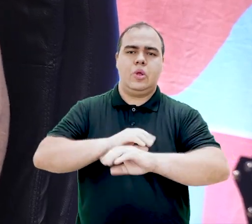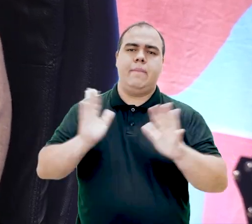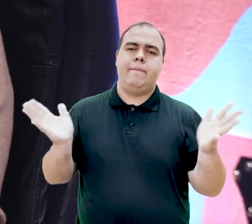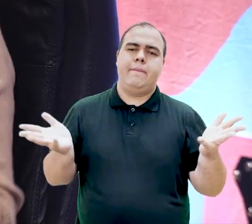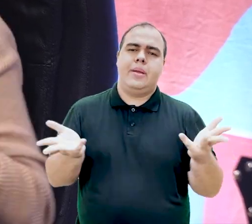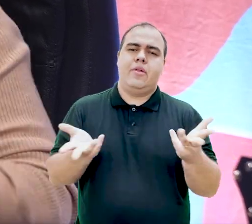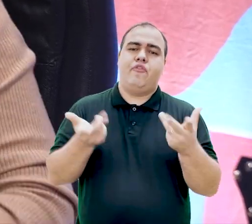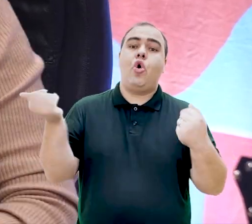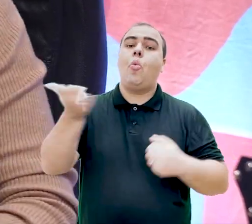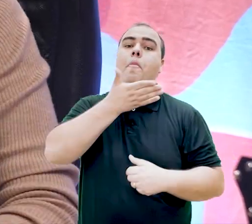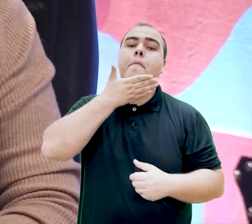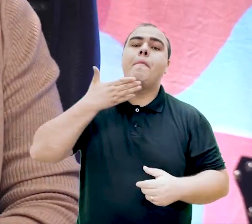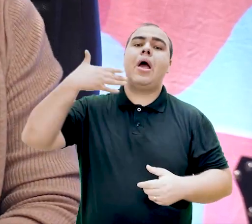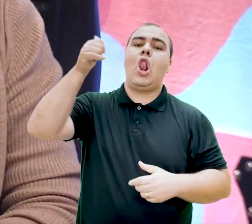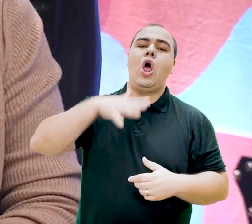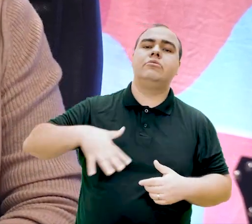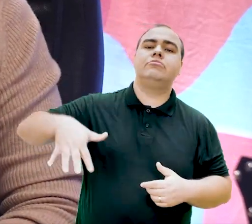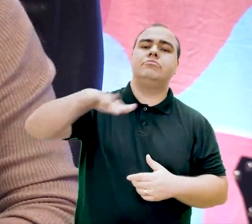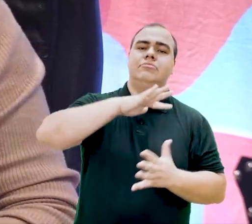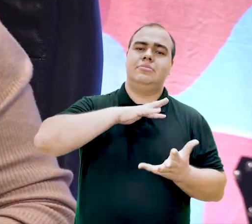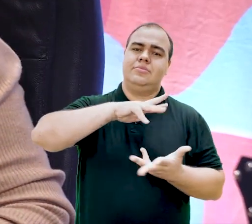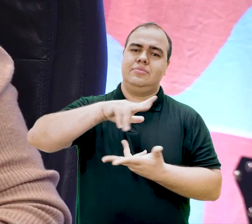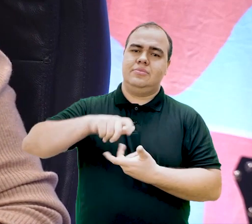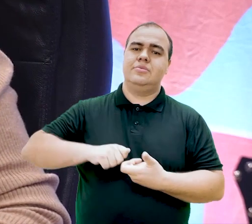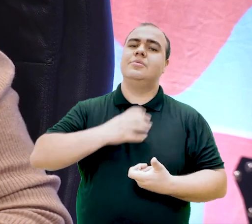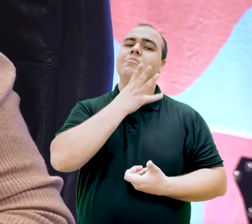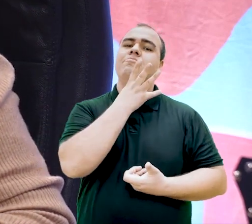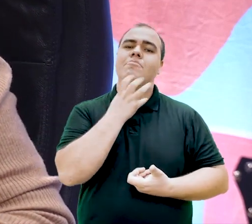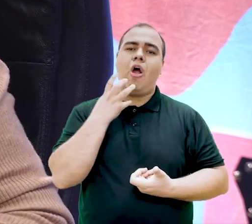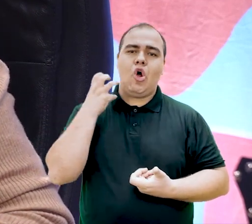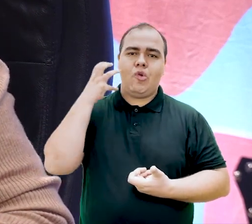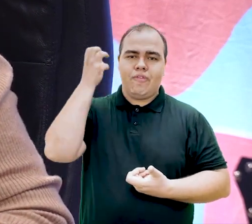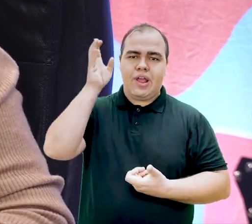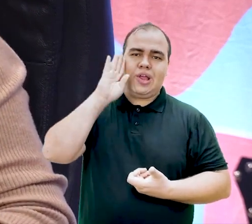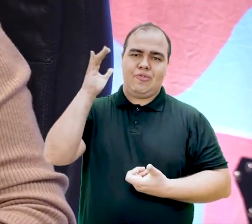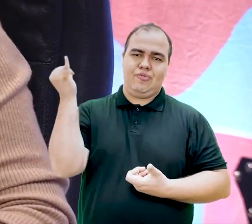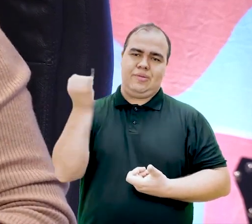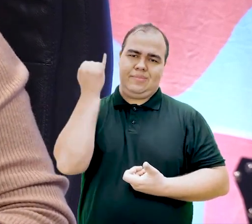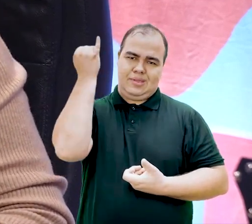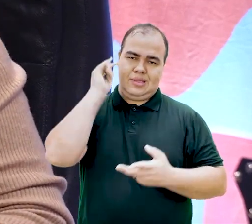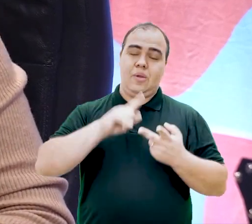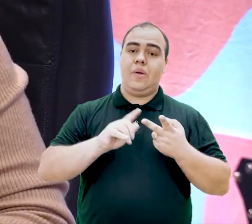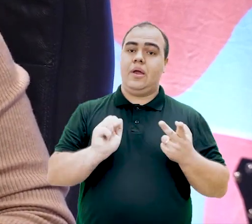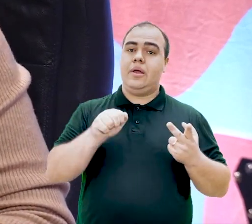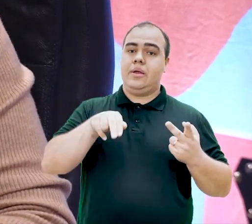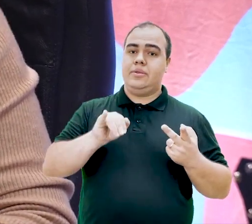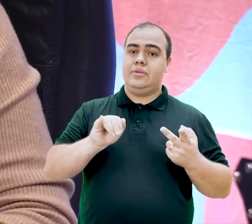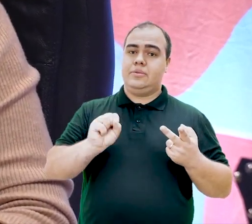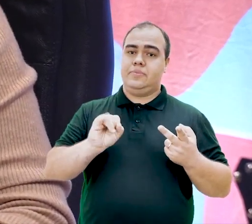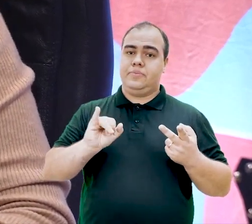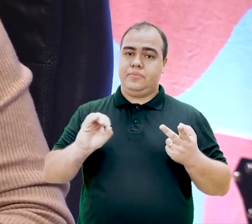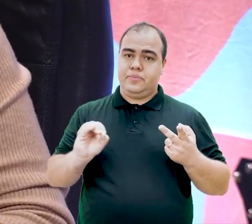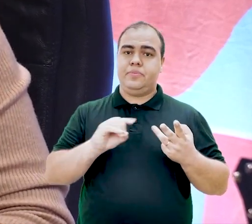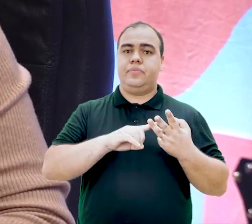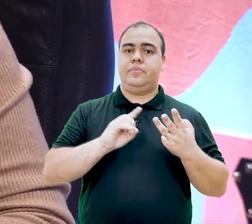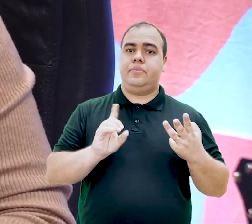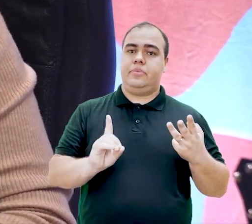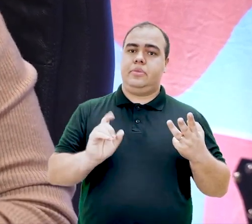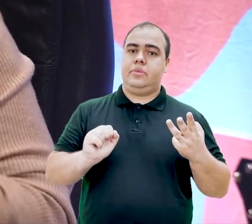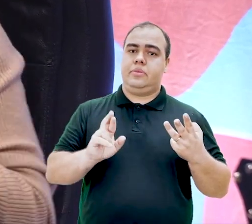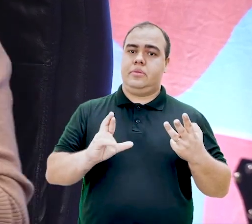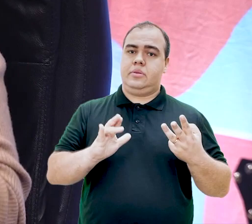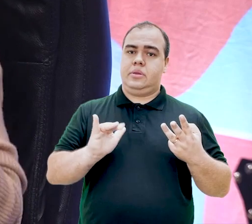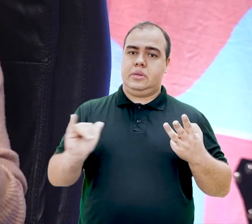os melhores do mundo a gente tem o Paulo Freire que é fundamental a gente análise o Teixeira a gente tem andar se Ribeiro